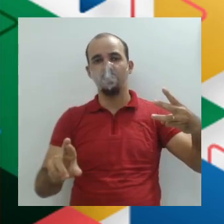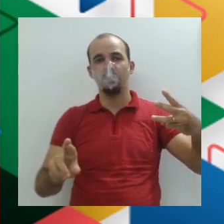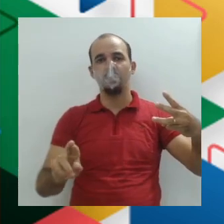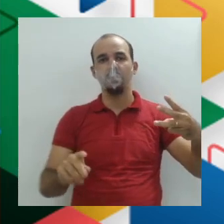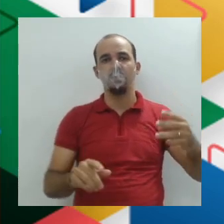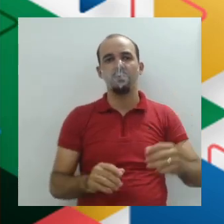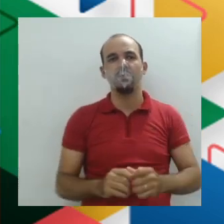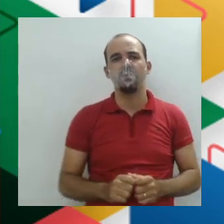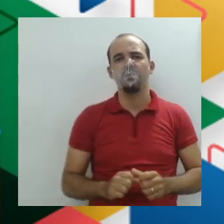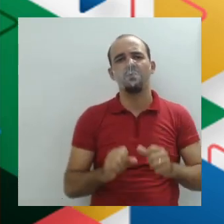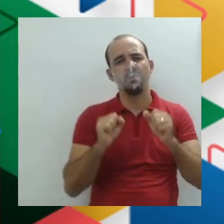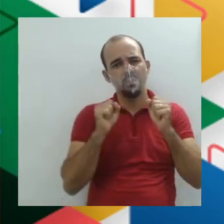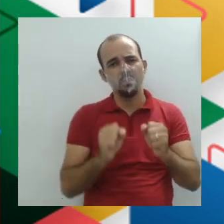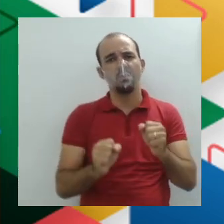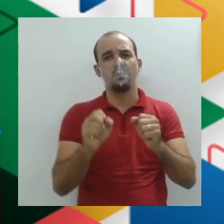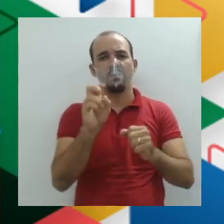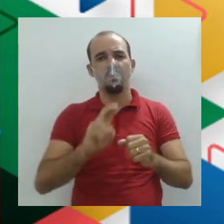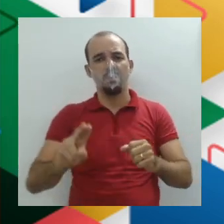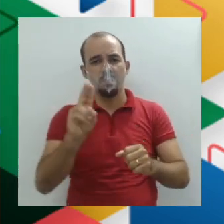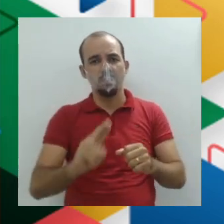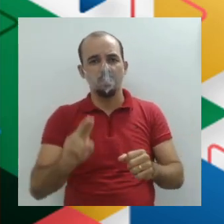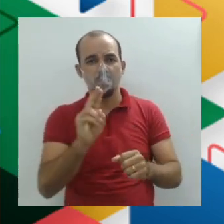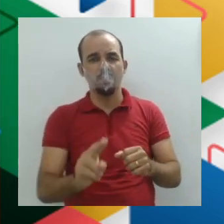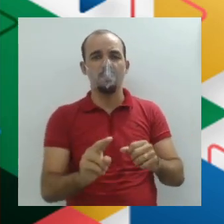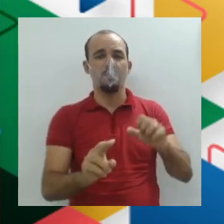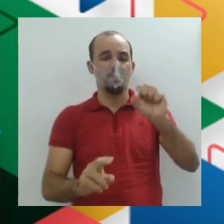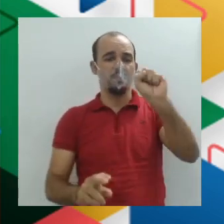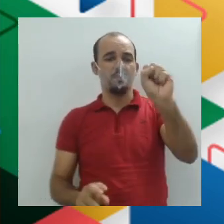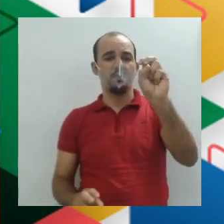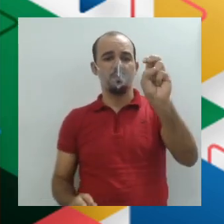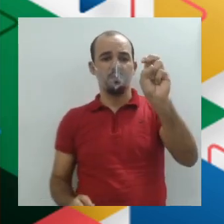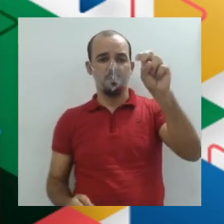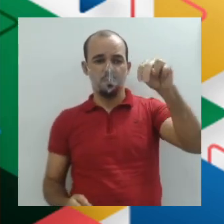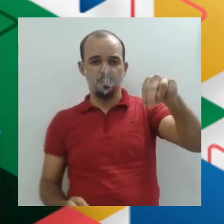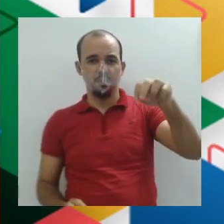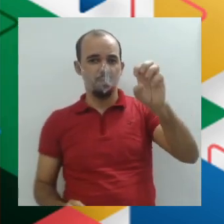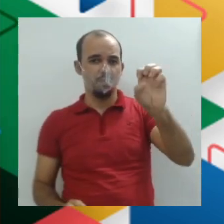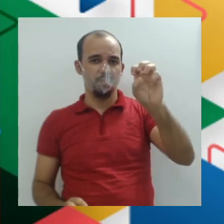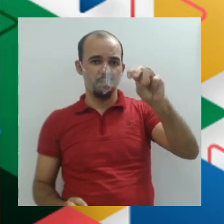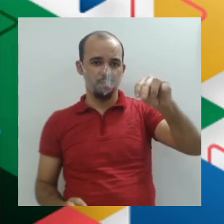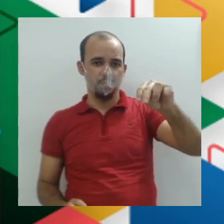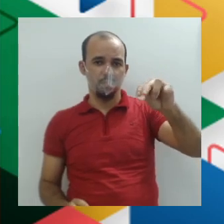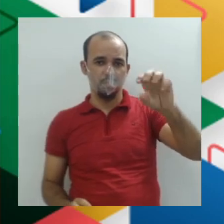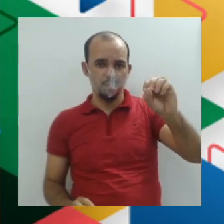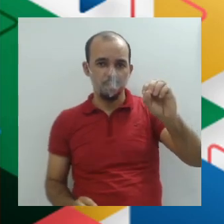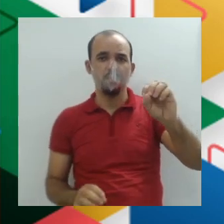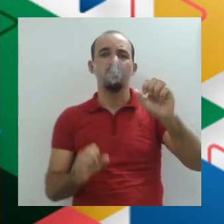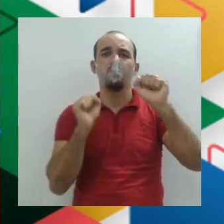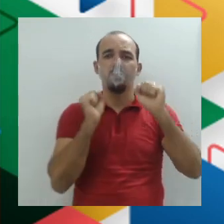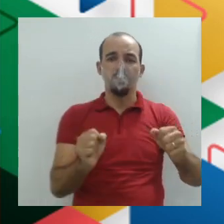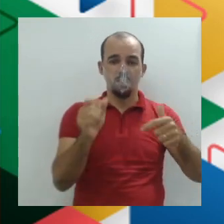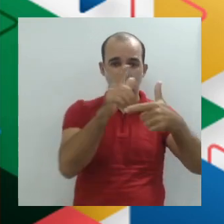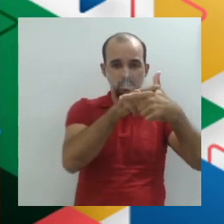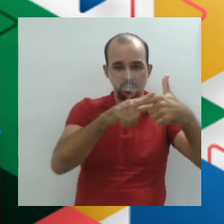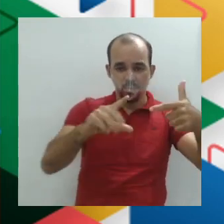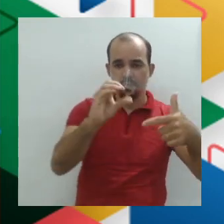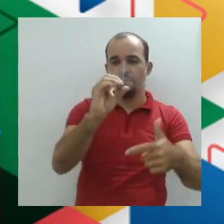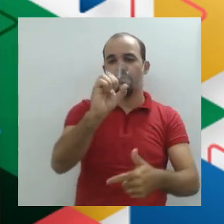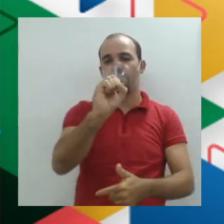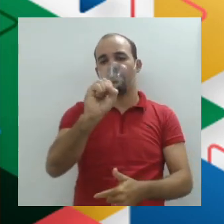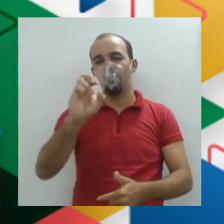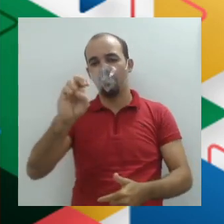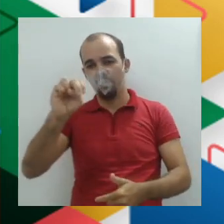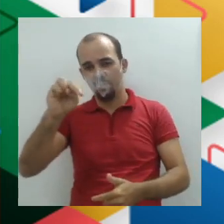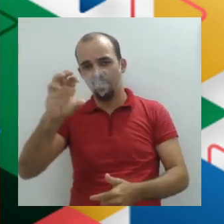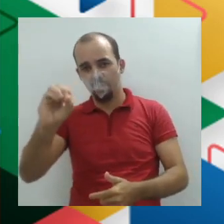pelo cosseno. Verdade. Quando eu divido a medida do seno pelo cosseno, eu vou encontrar aqui a tangente. Observe como acontece isso